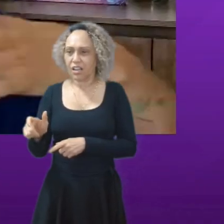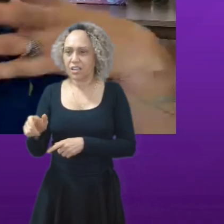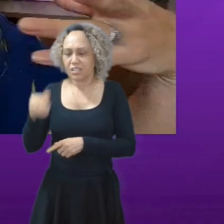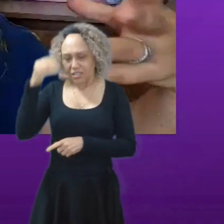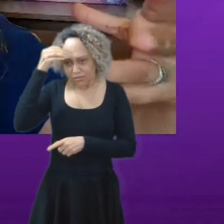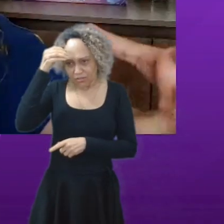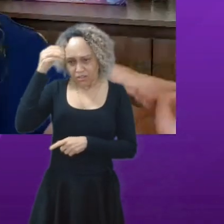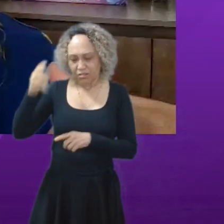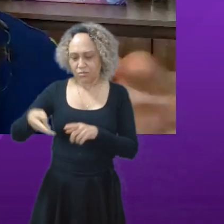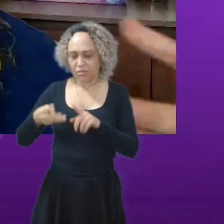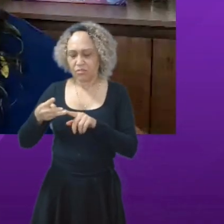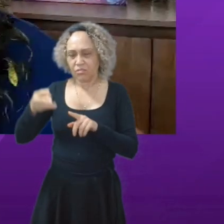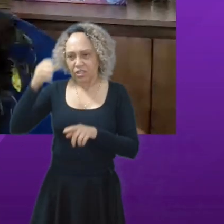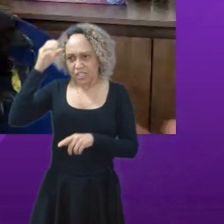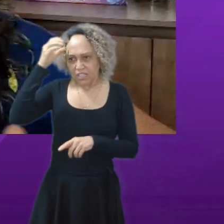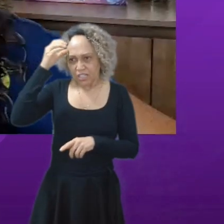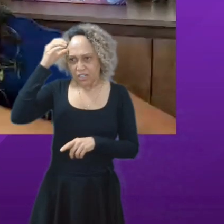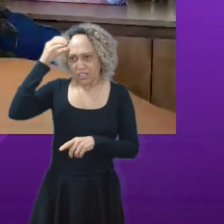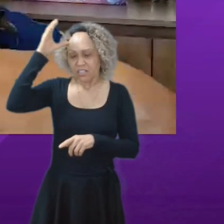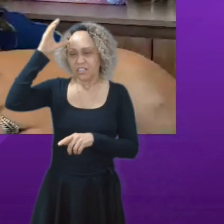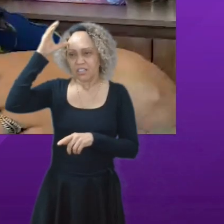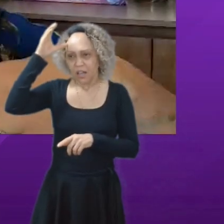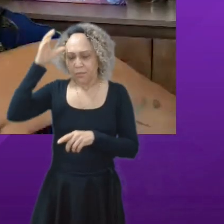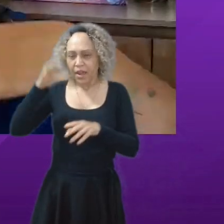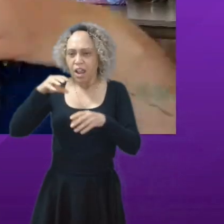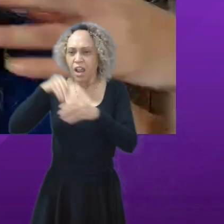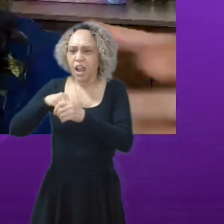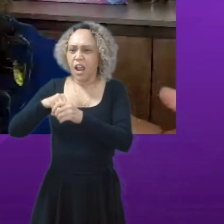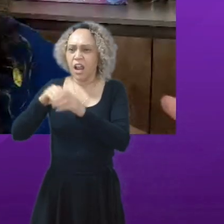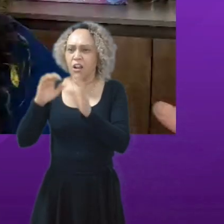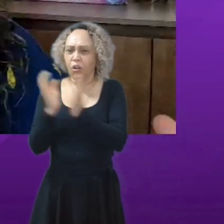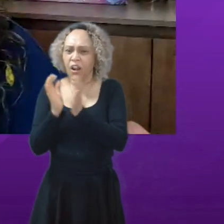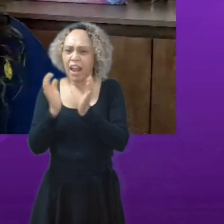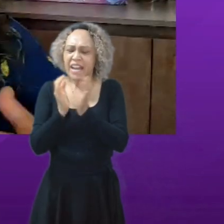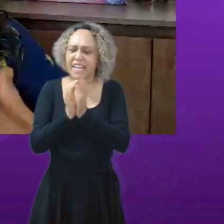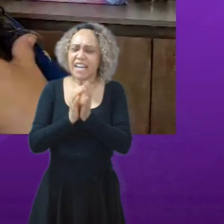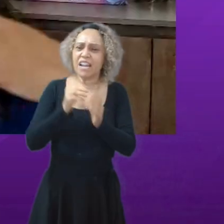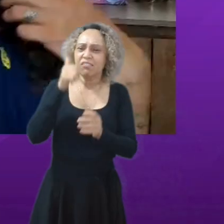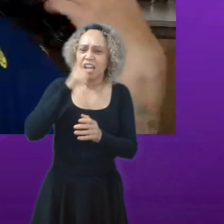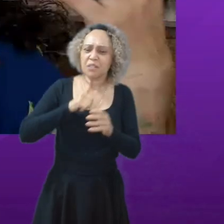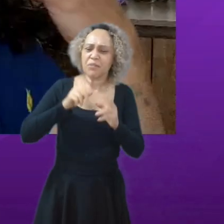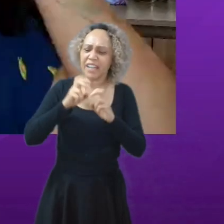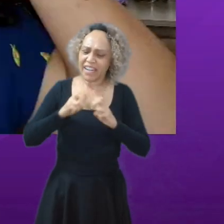coletivo, muito, são as mulheres que estão sentando em rodas,